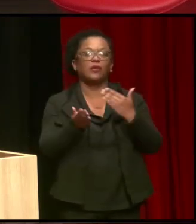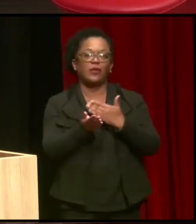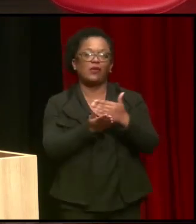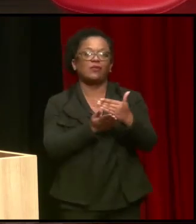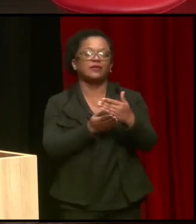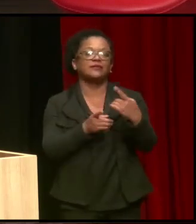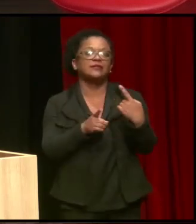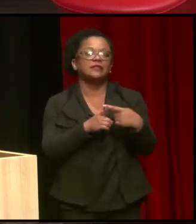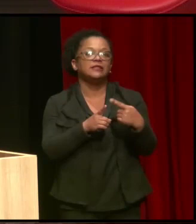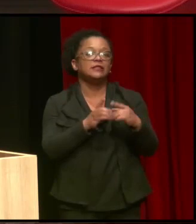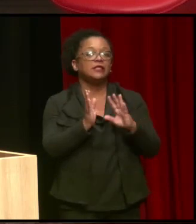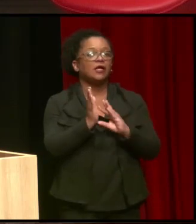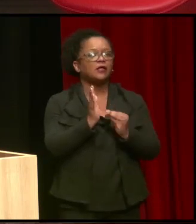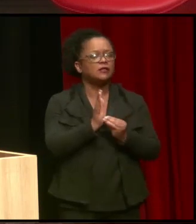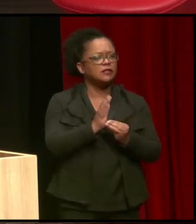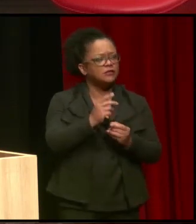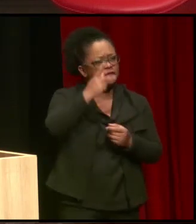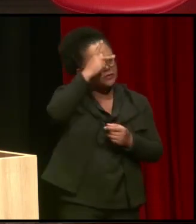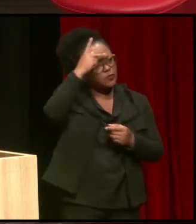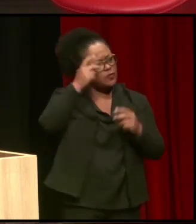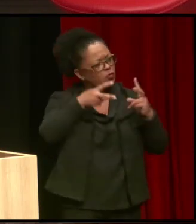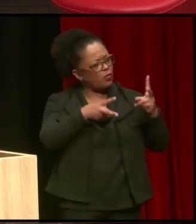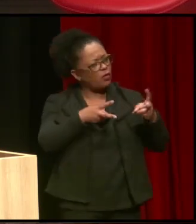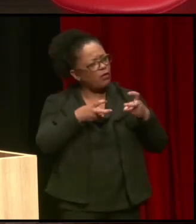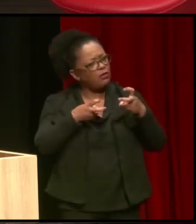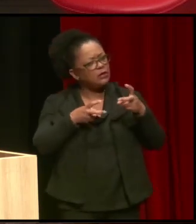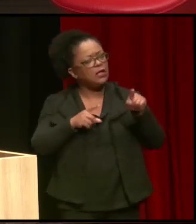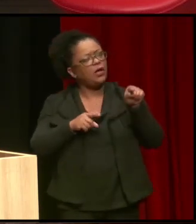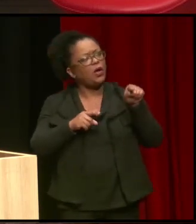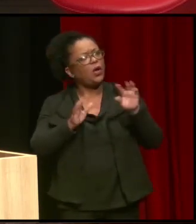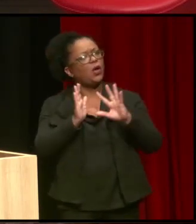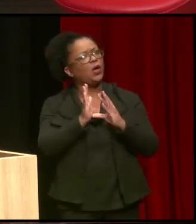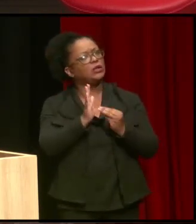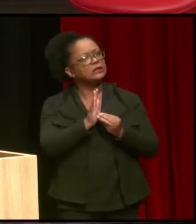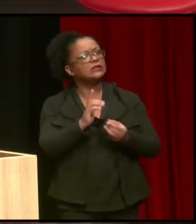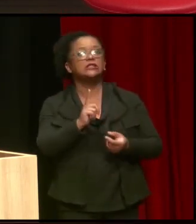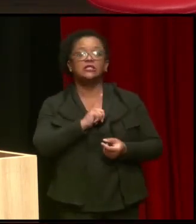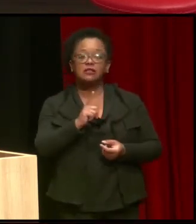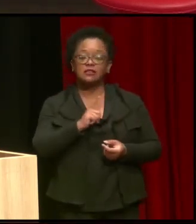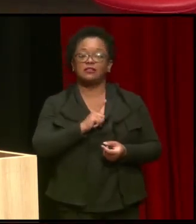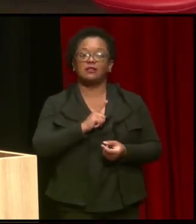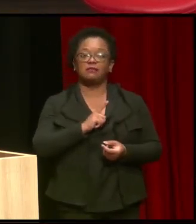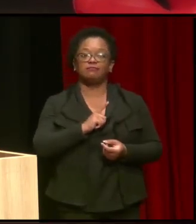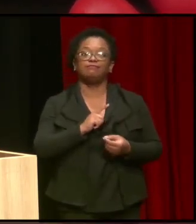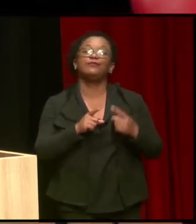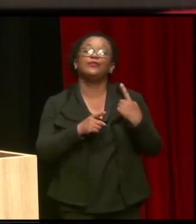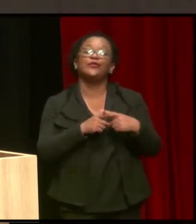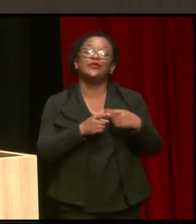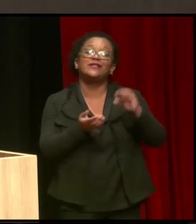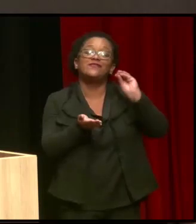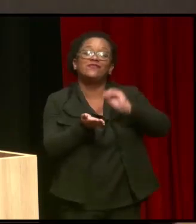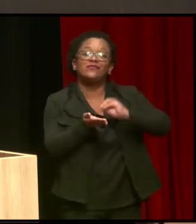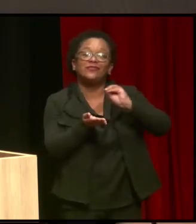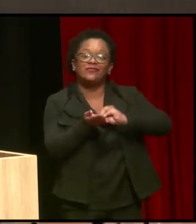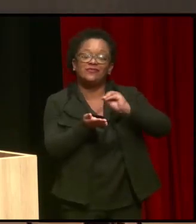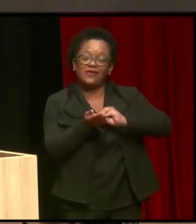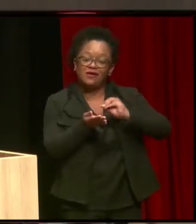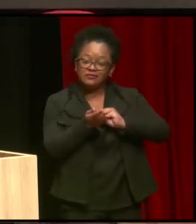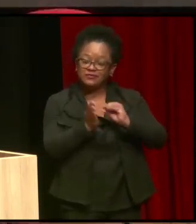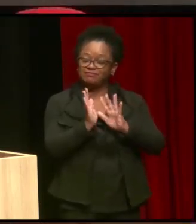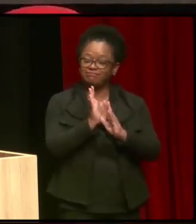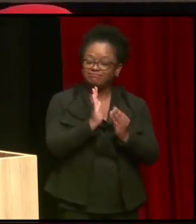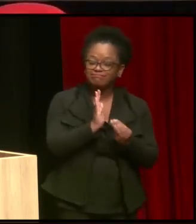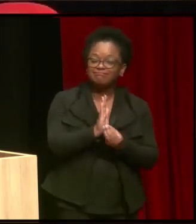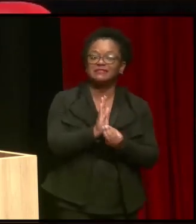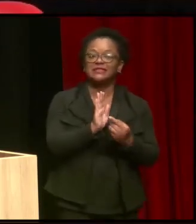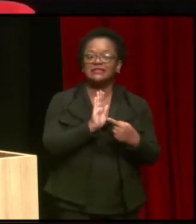igreja. Todo mundo vai conhecer o seu ministério, porque não tem muitas igrejas que fazem isso. E abre as